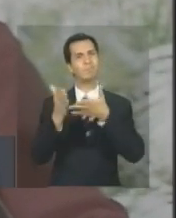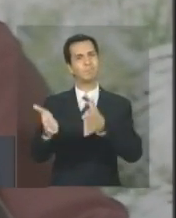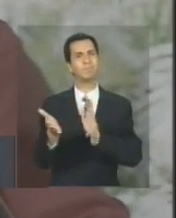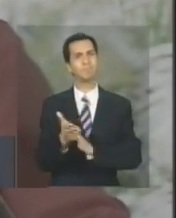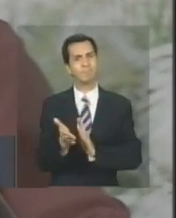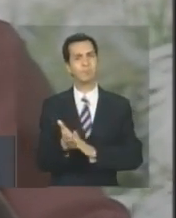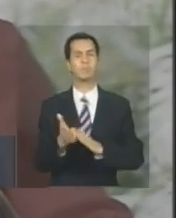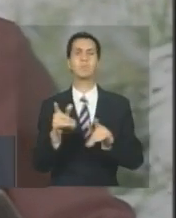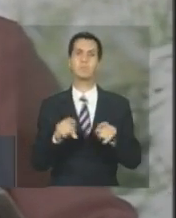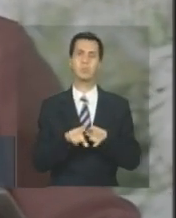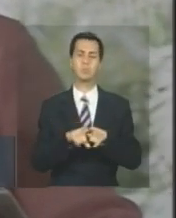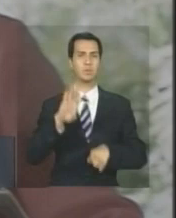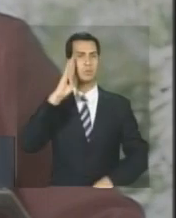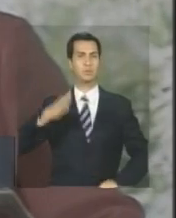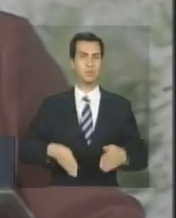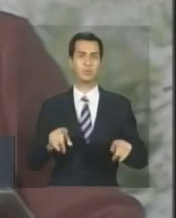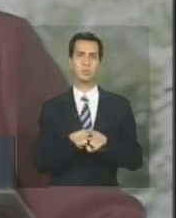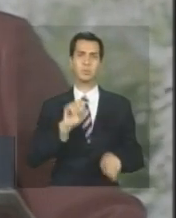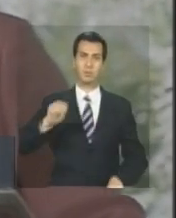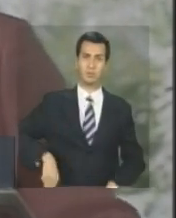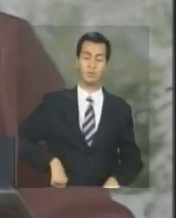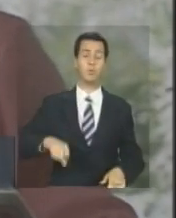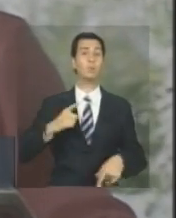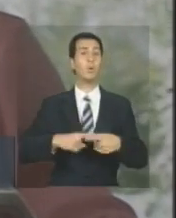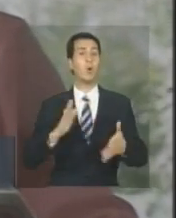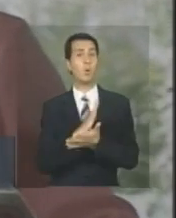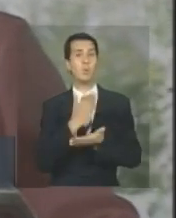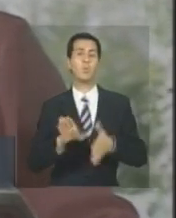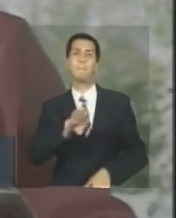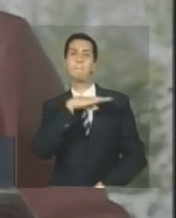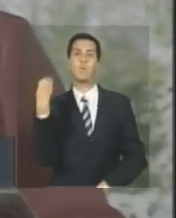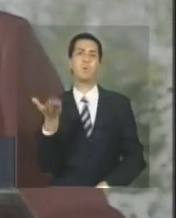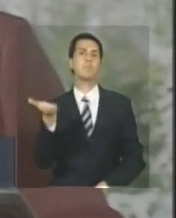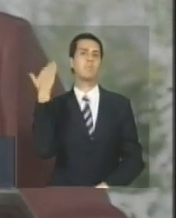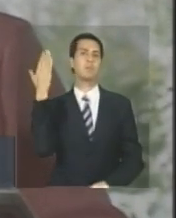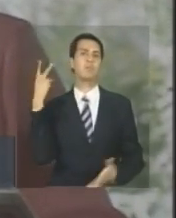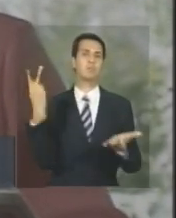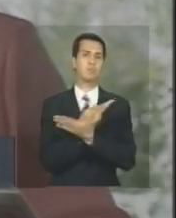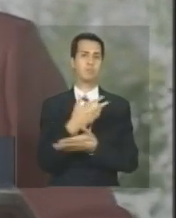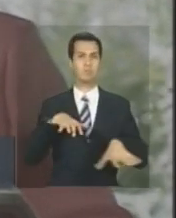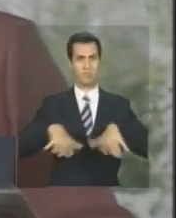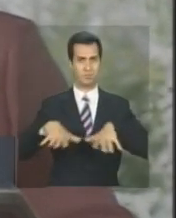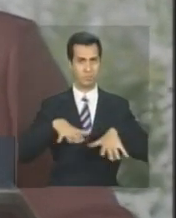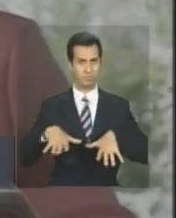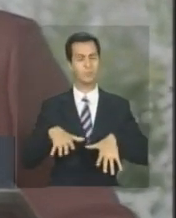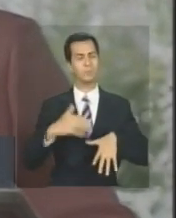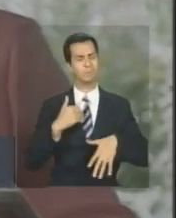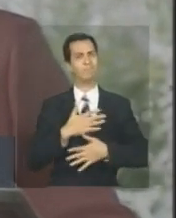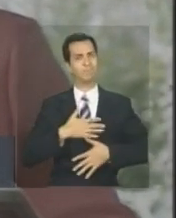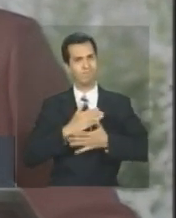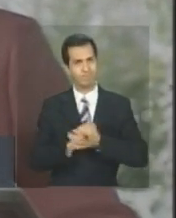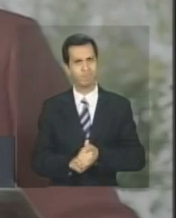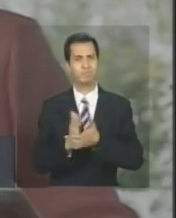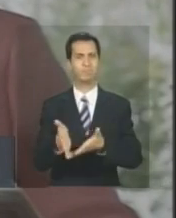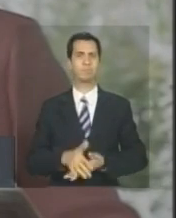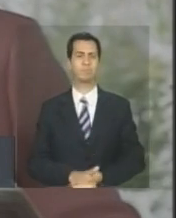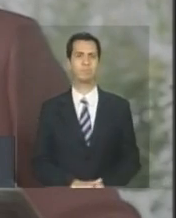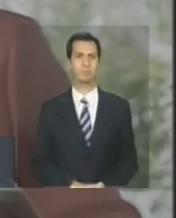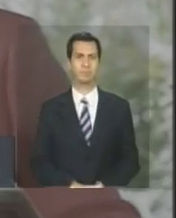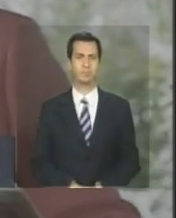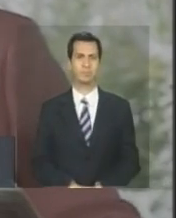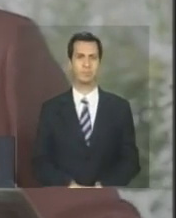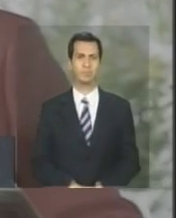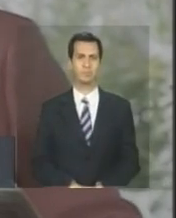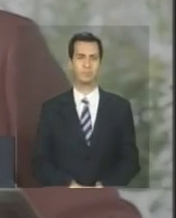soldados e diplomatas vitimados pelo terremoto. J'aimerais profiter de cette occasion pour exprimer en